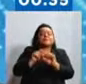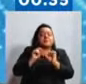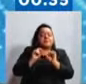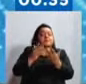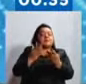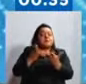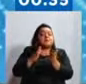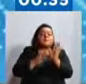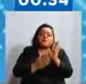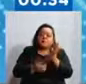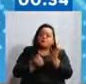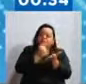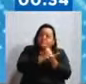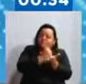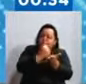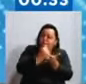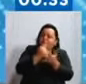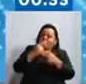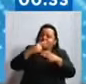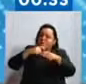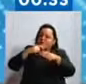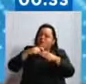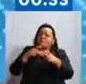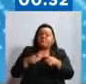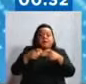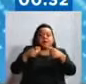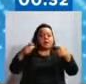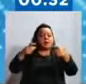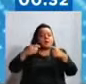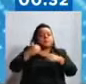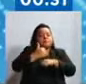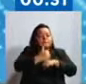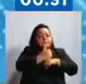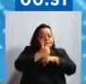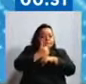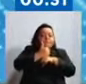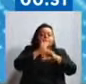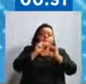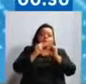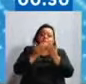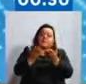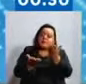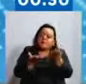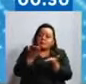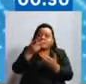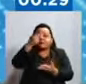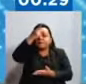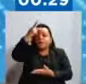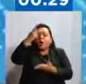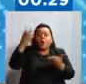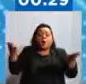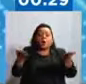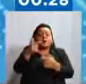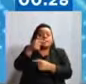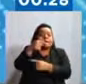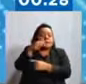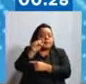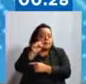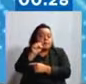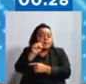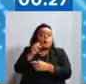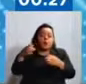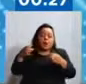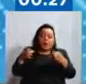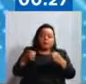mais médicos, mais agentes de saúde, contratar profissionais para atender as pessoas. Hoje nós temos apenas 78 equipes